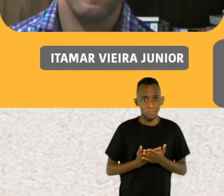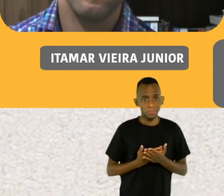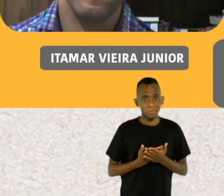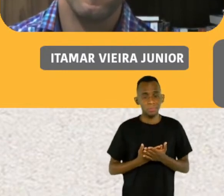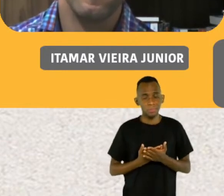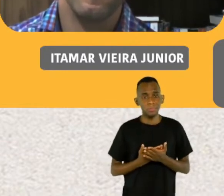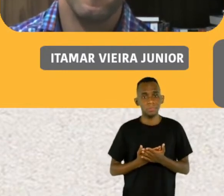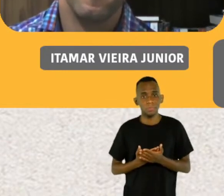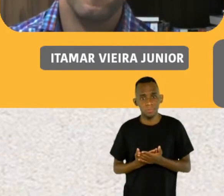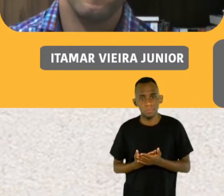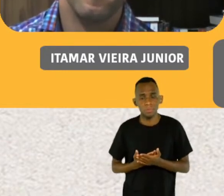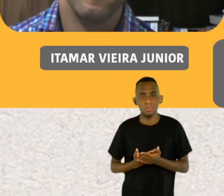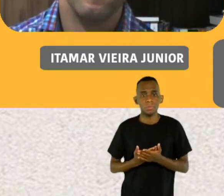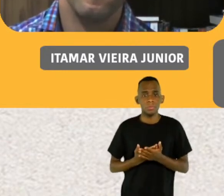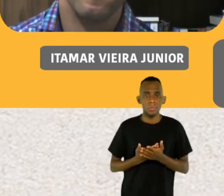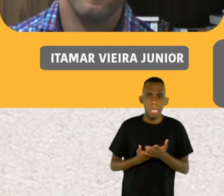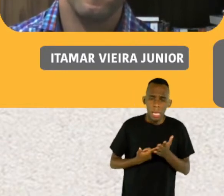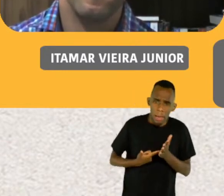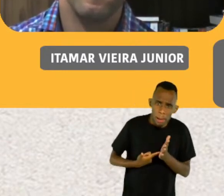reverberar